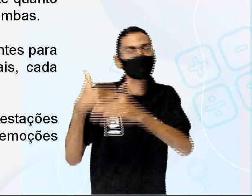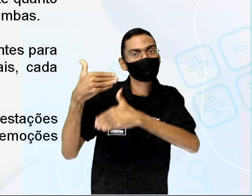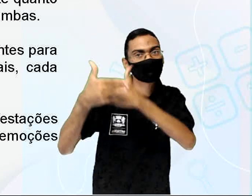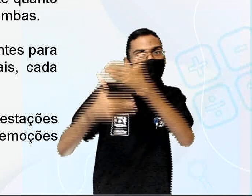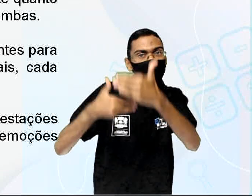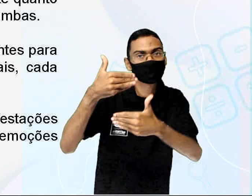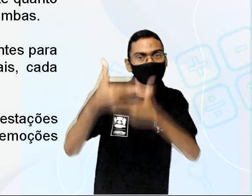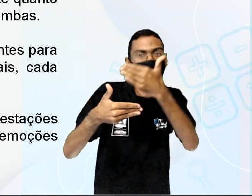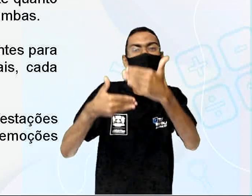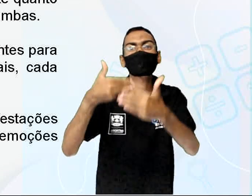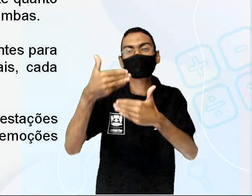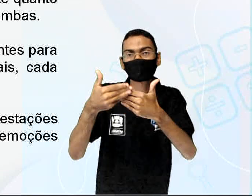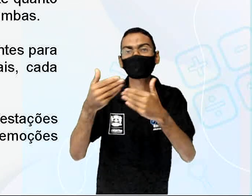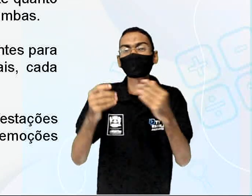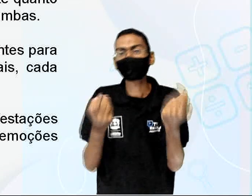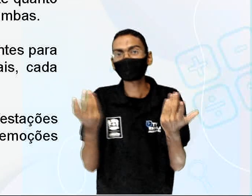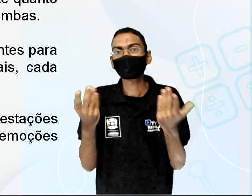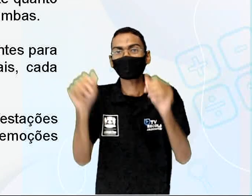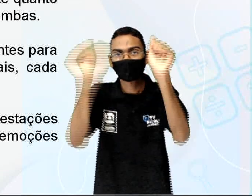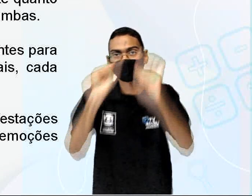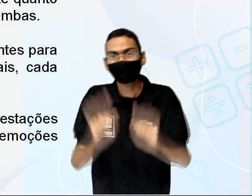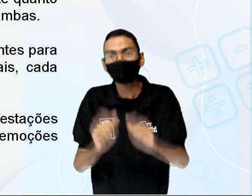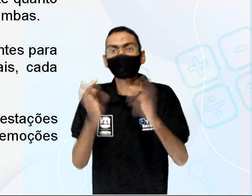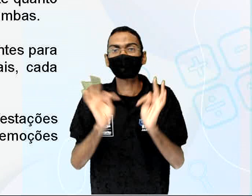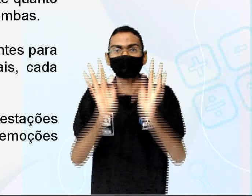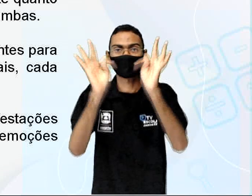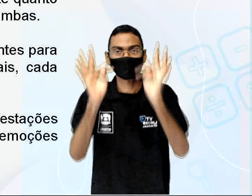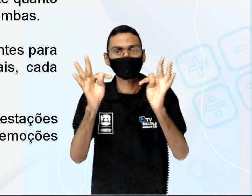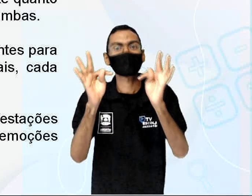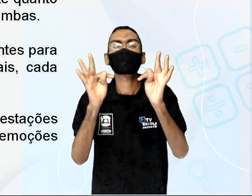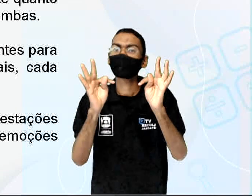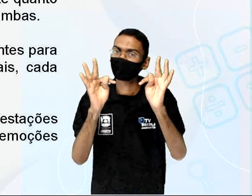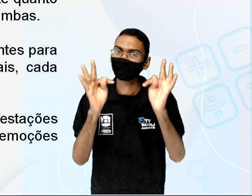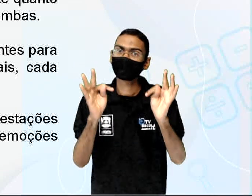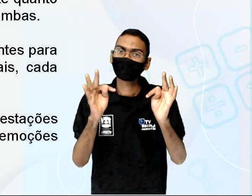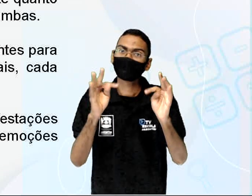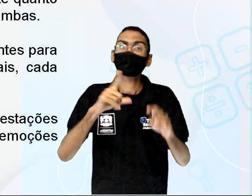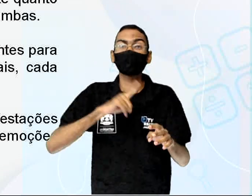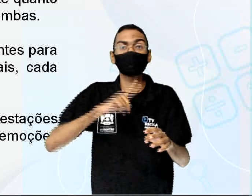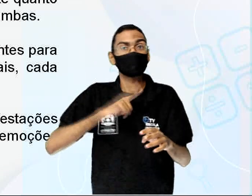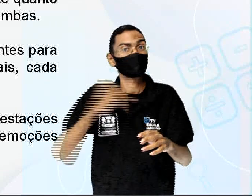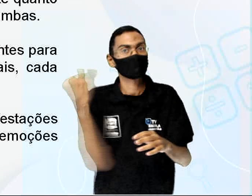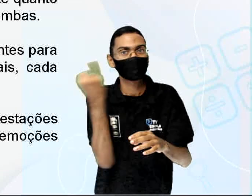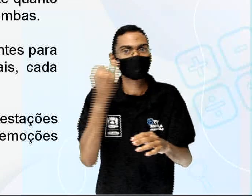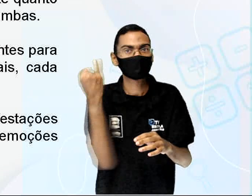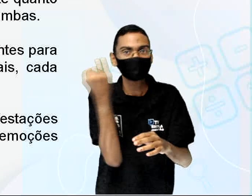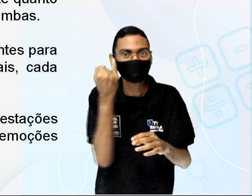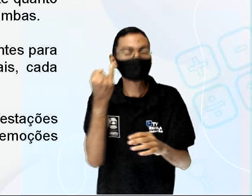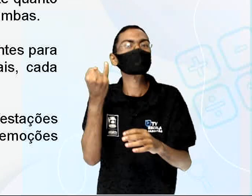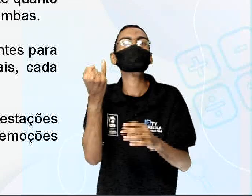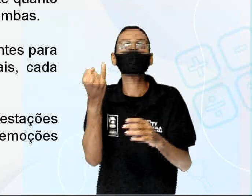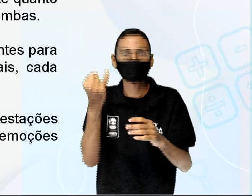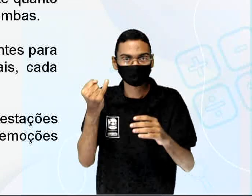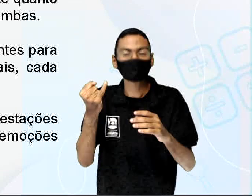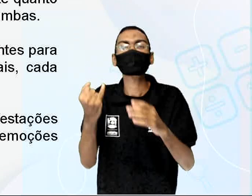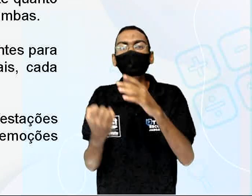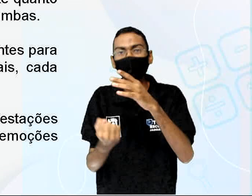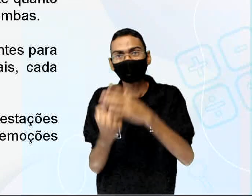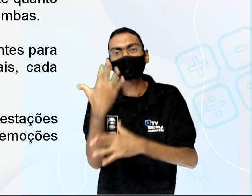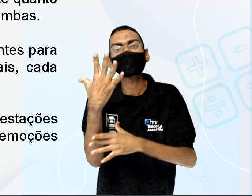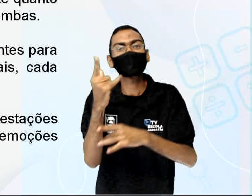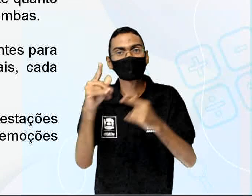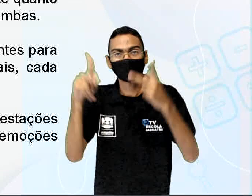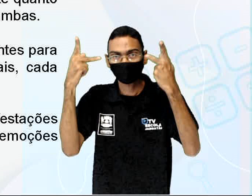se desenvolviam, tanto a arte quanto a tecnologia, se beneficiaram dessas conquistas alcançadas por ambas. Do homem